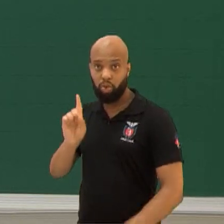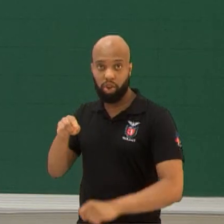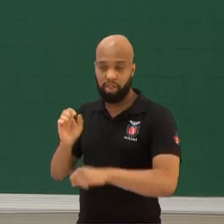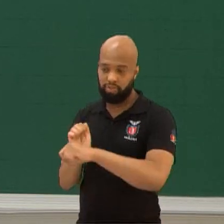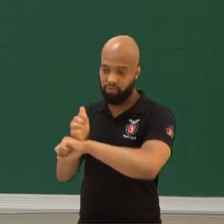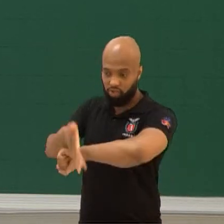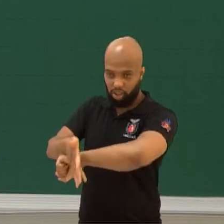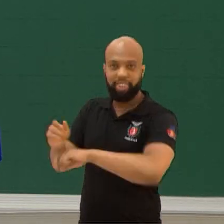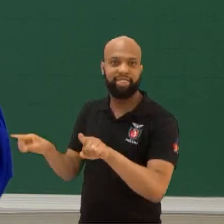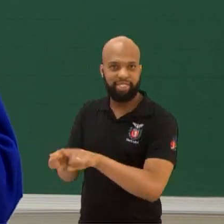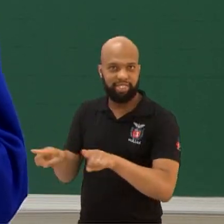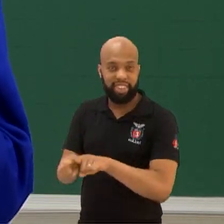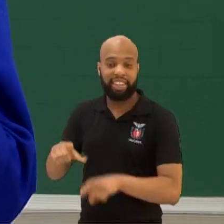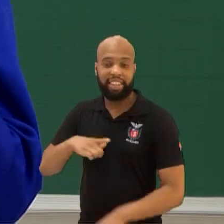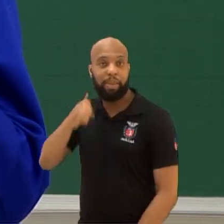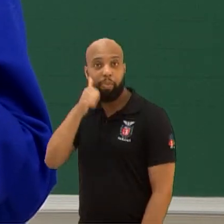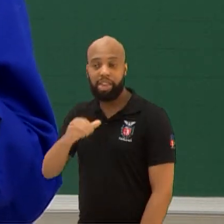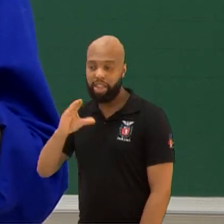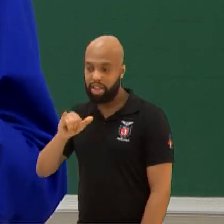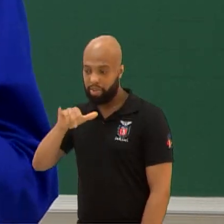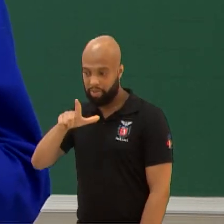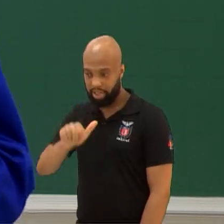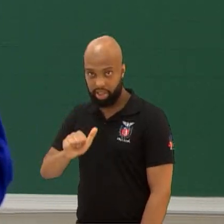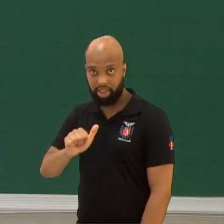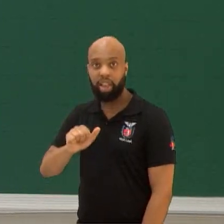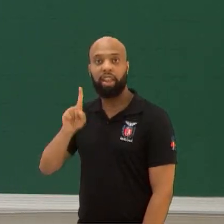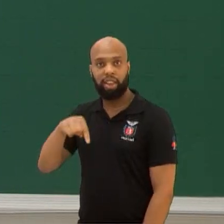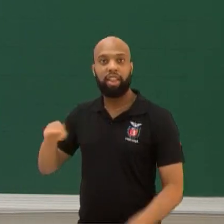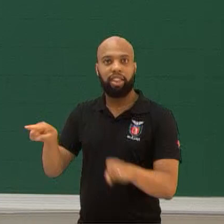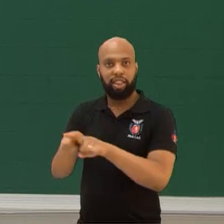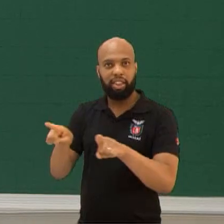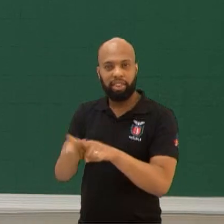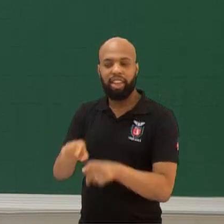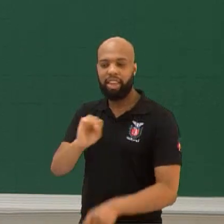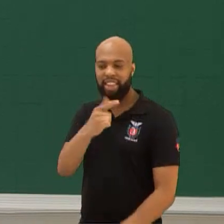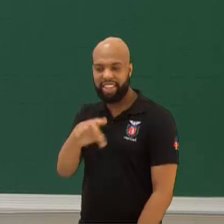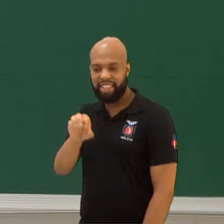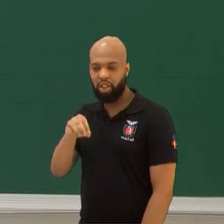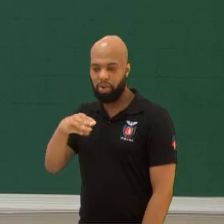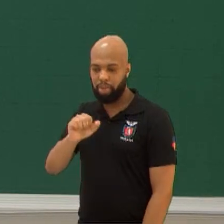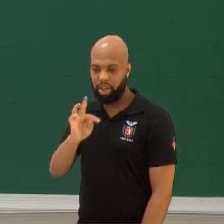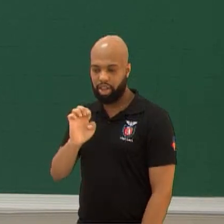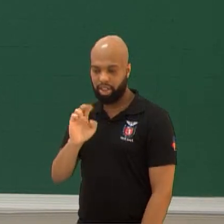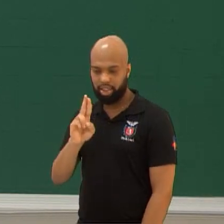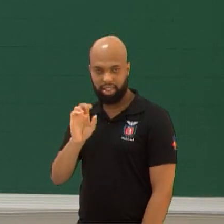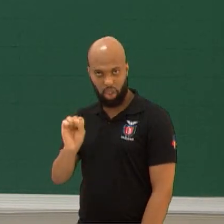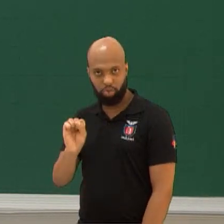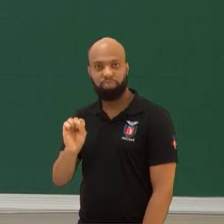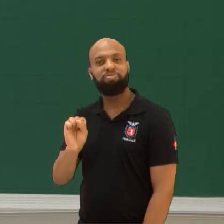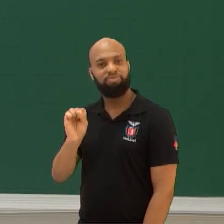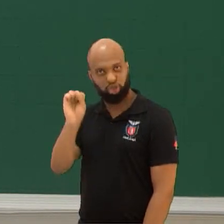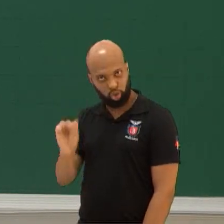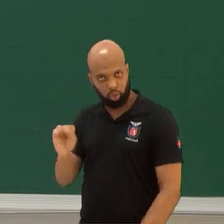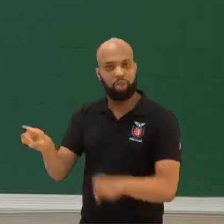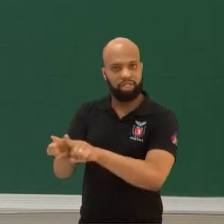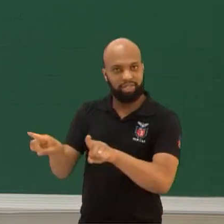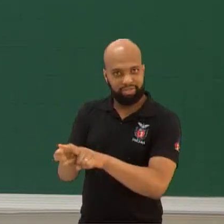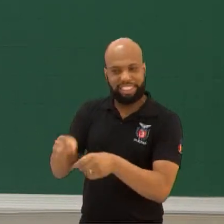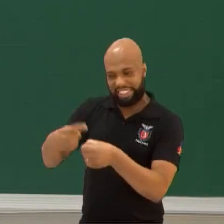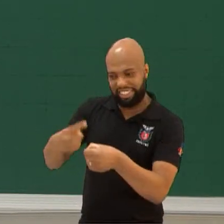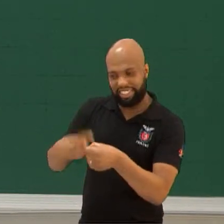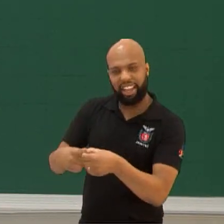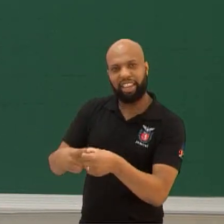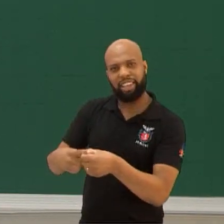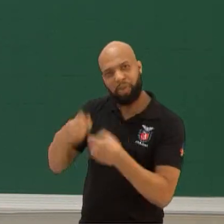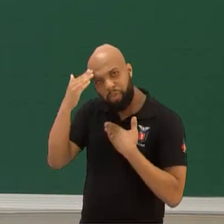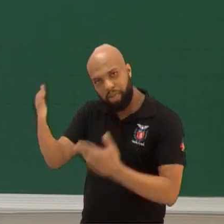Iguaçu. A Camila Boaschi, do Colégio Estadual São Mateus, em São Mateus do Sul. Tem várias pessoas. Mande o seu recadinho. Não esquece de identificar nome